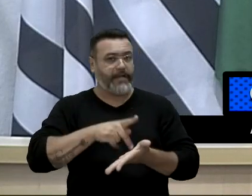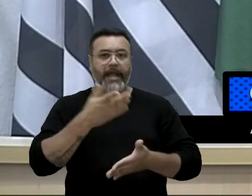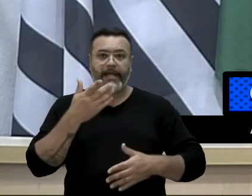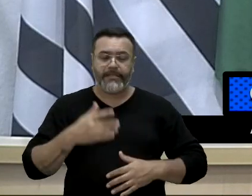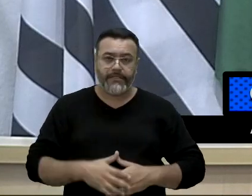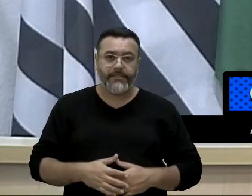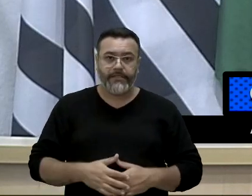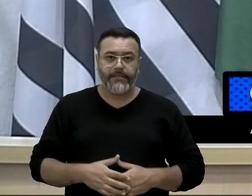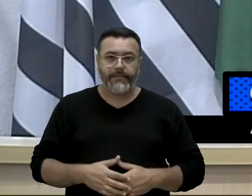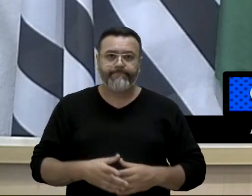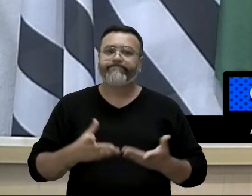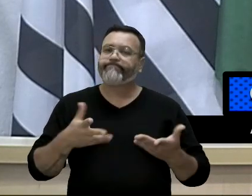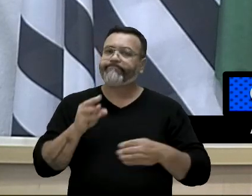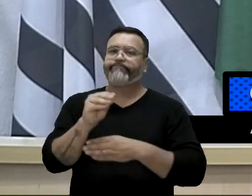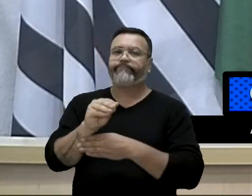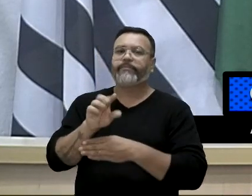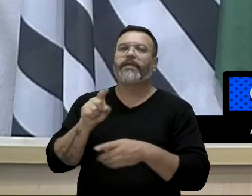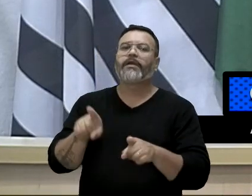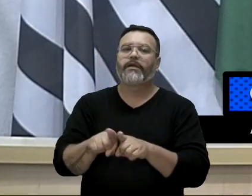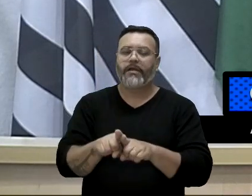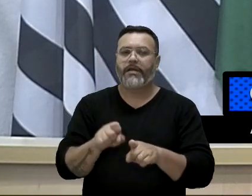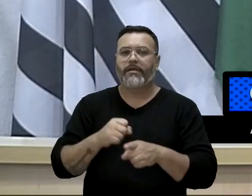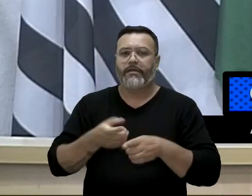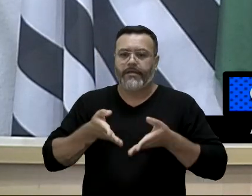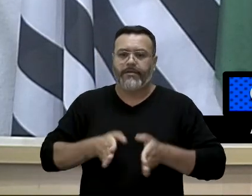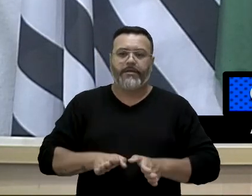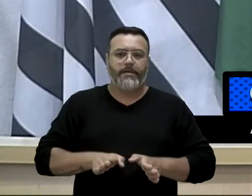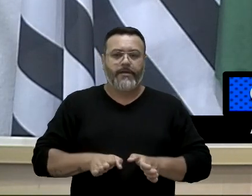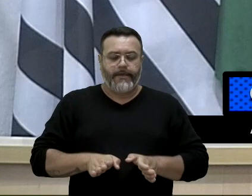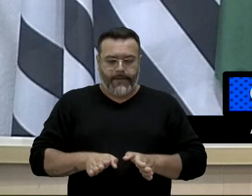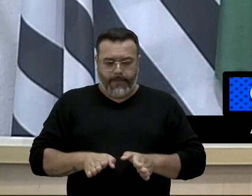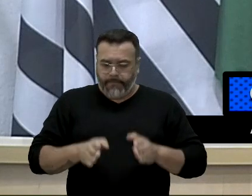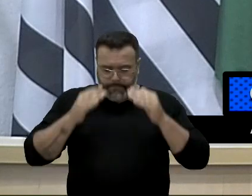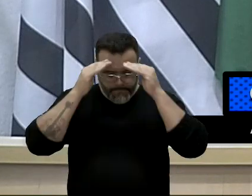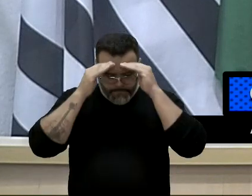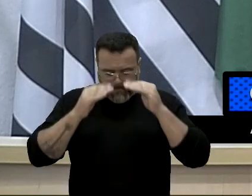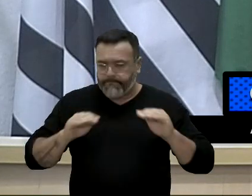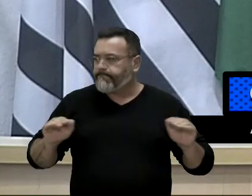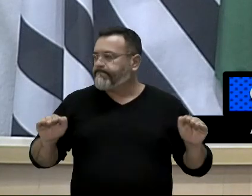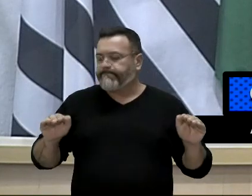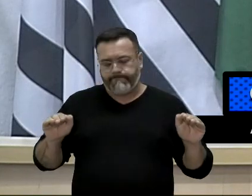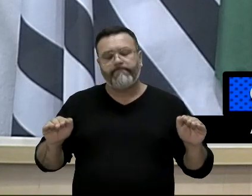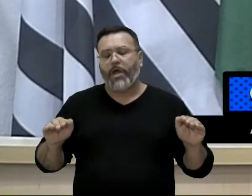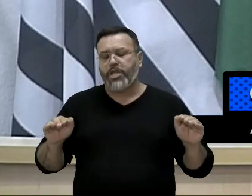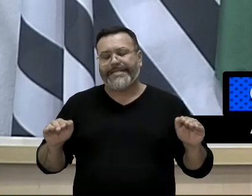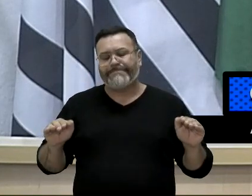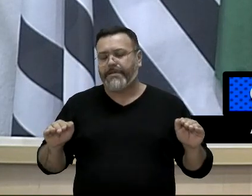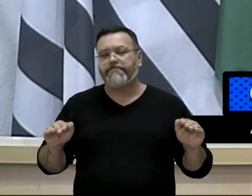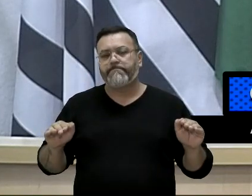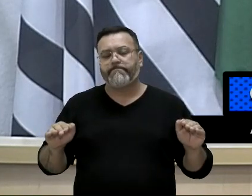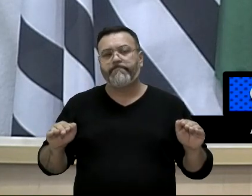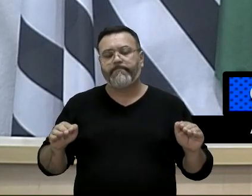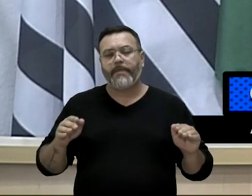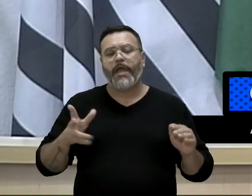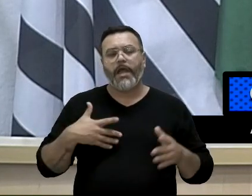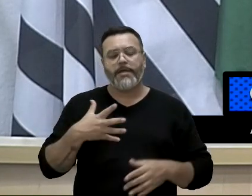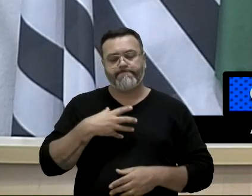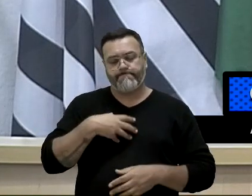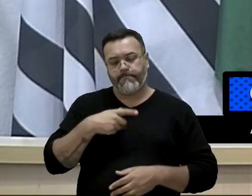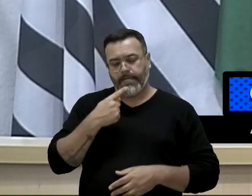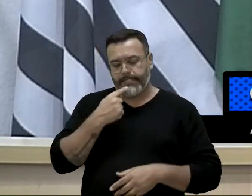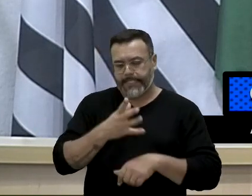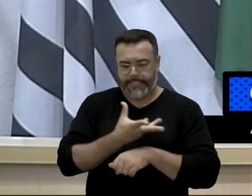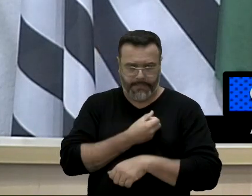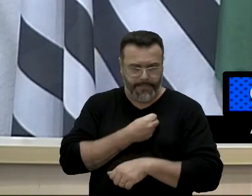precisa cuidar também para que a mulher não tenha um parto indigno, como eu coloquei no começo. Né? A sensibilidade dos próprios médicos, eu cobro muito